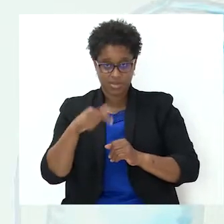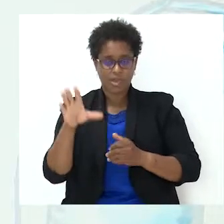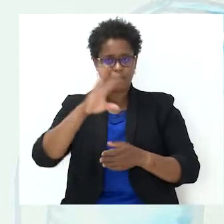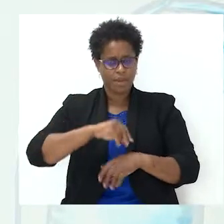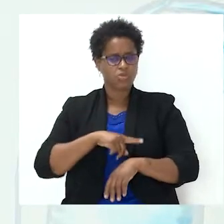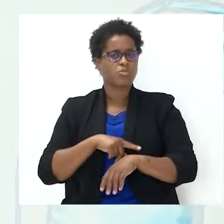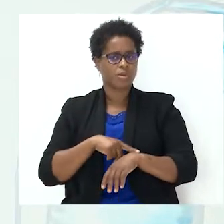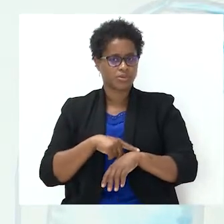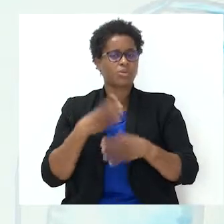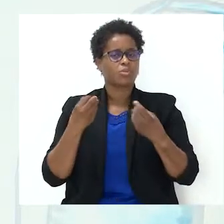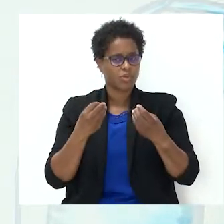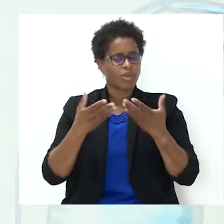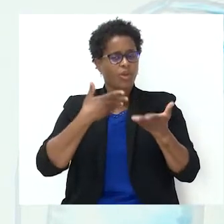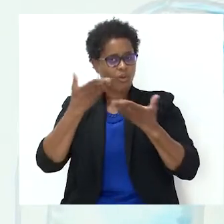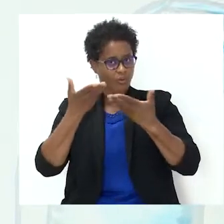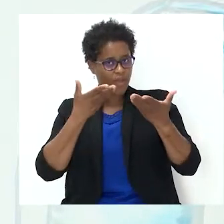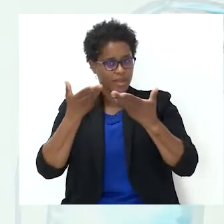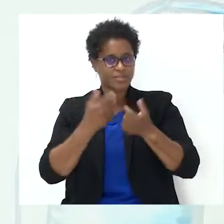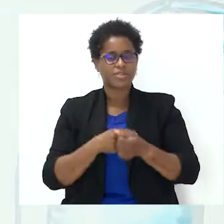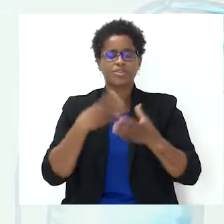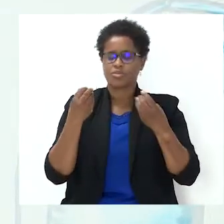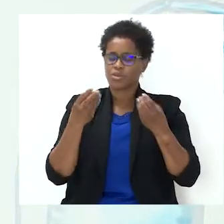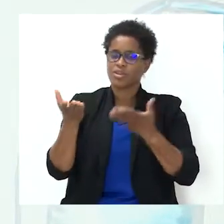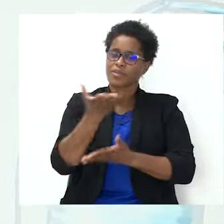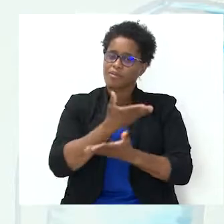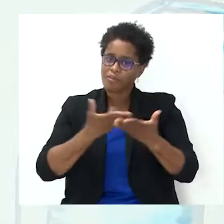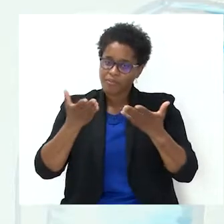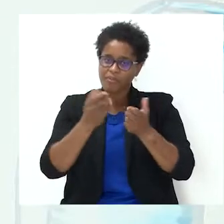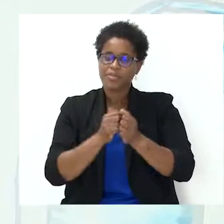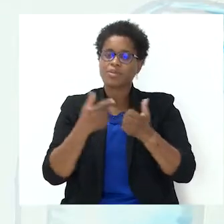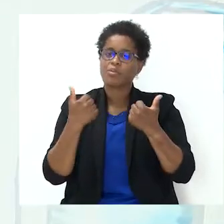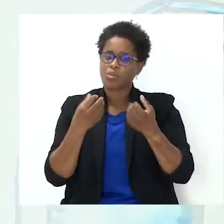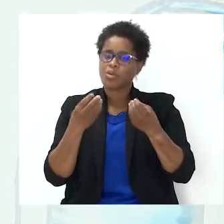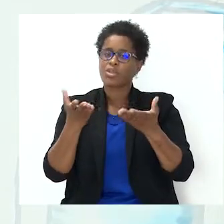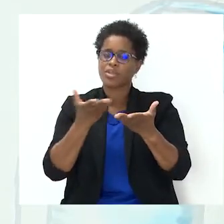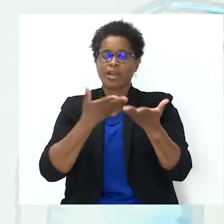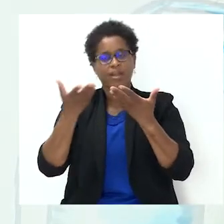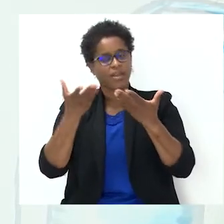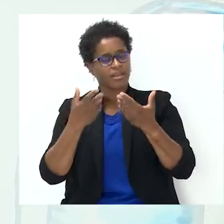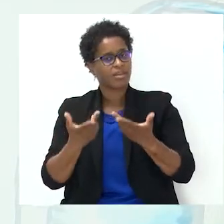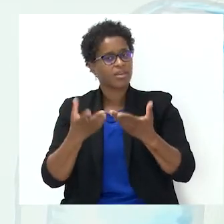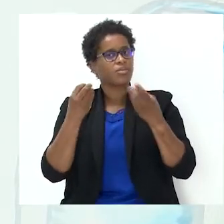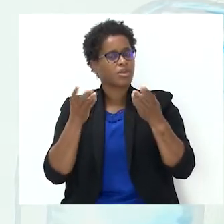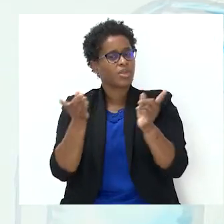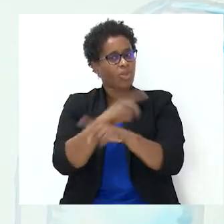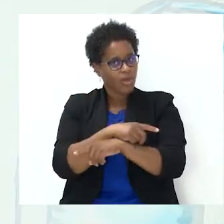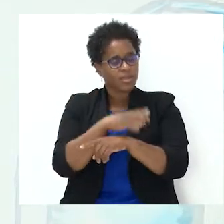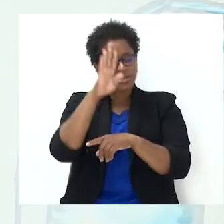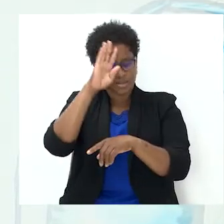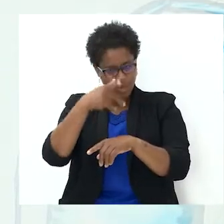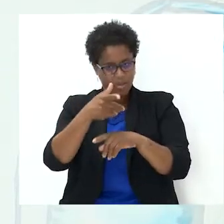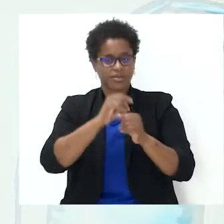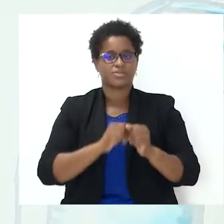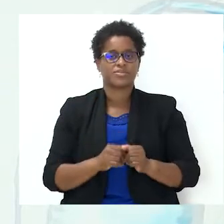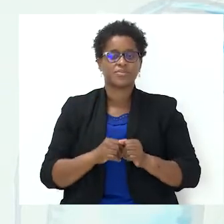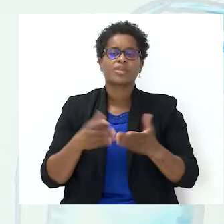um momento de muita conversa, de muita interação, de muita partilha e de muita troca de